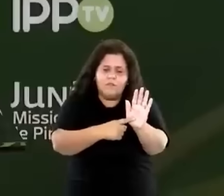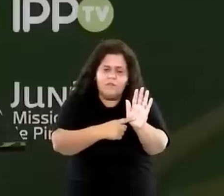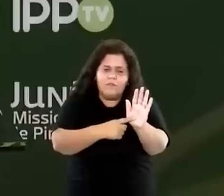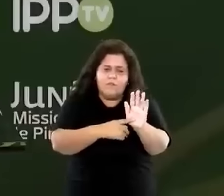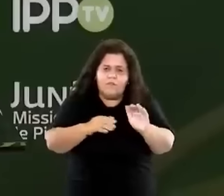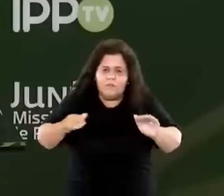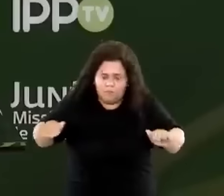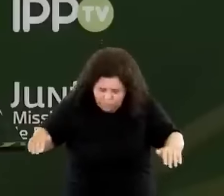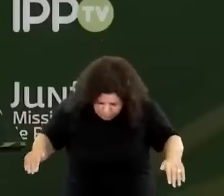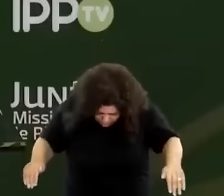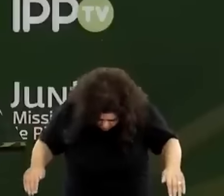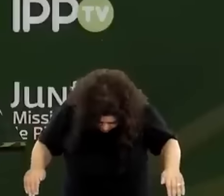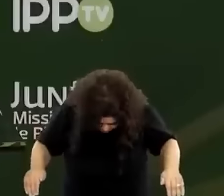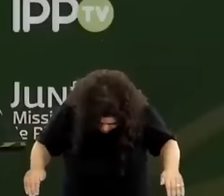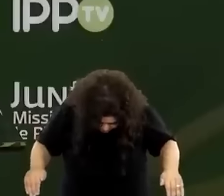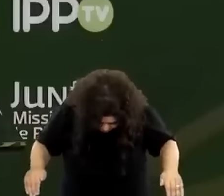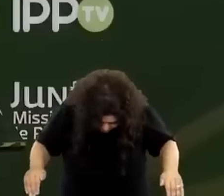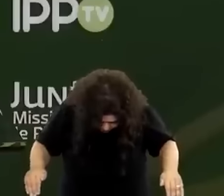se